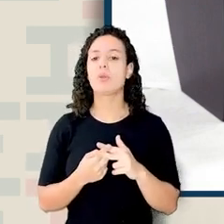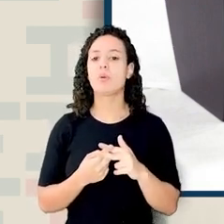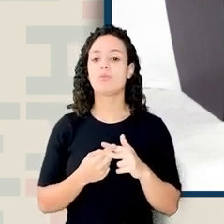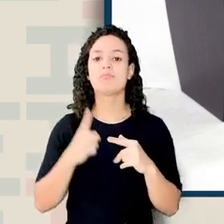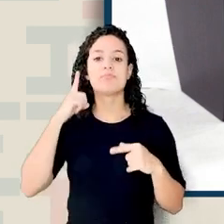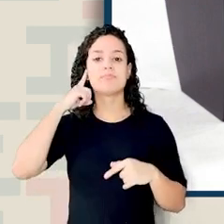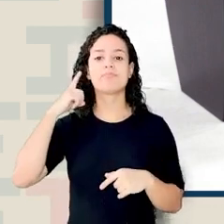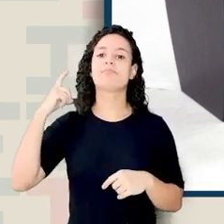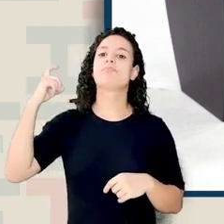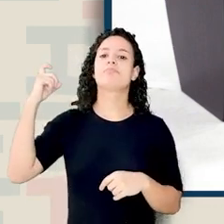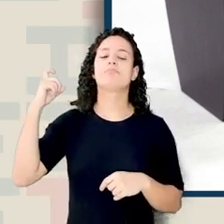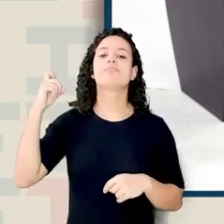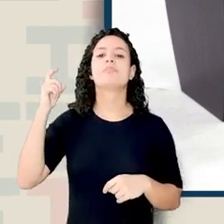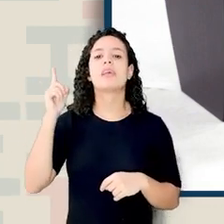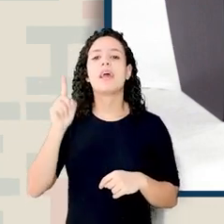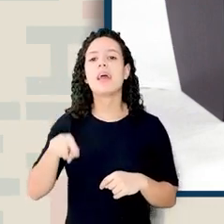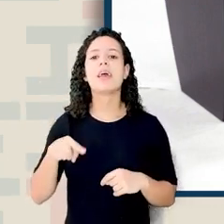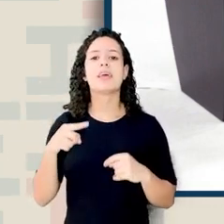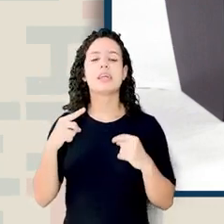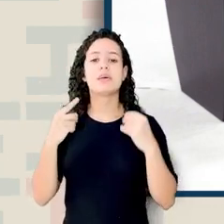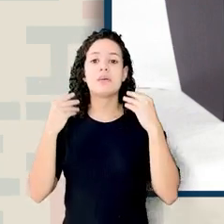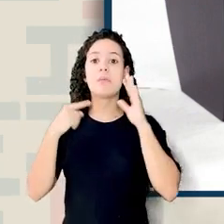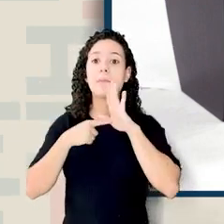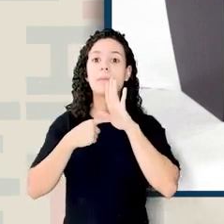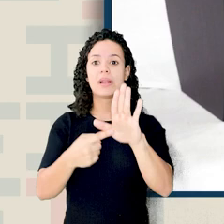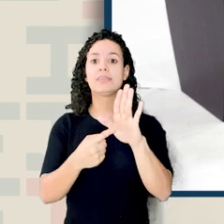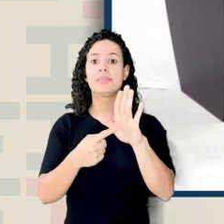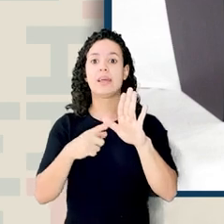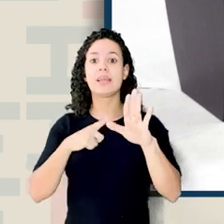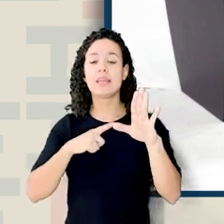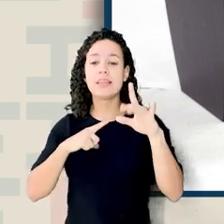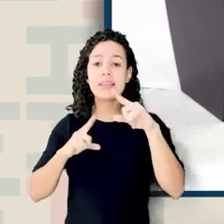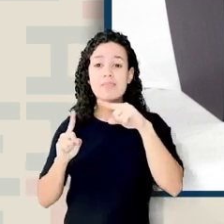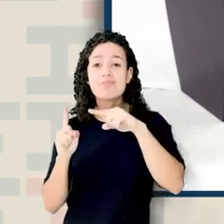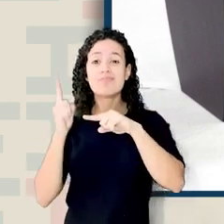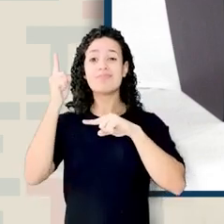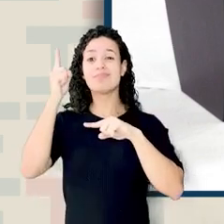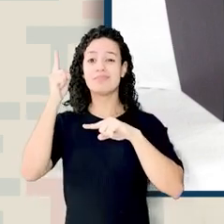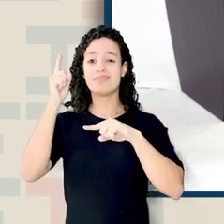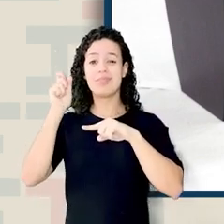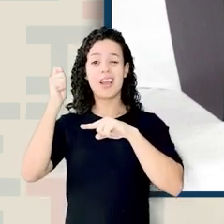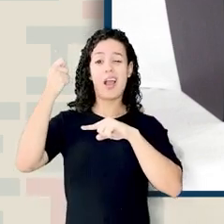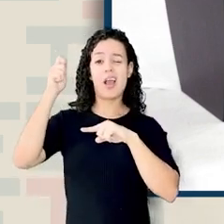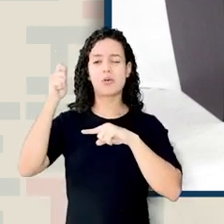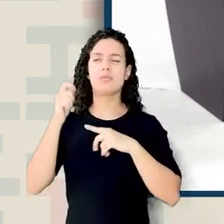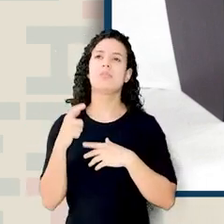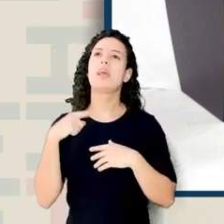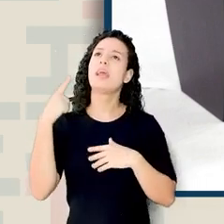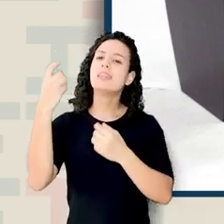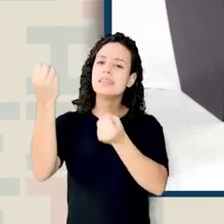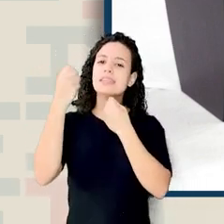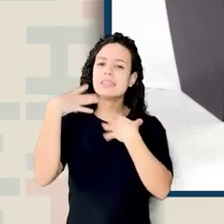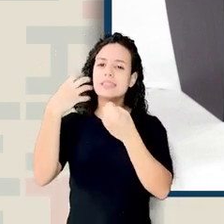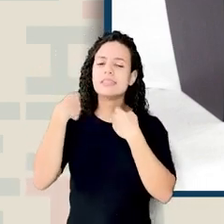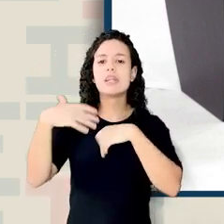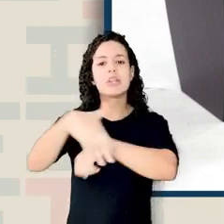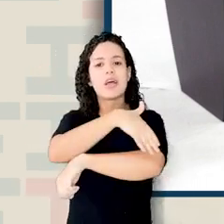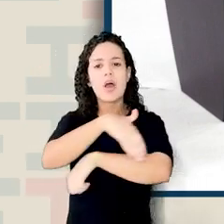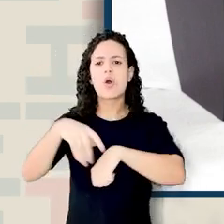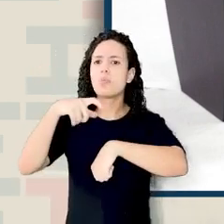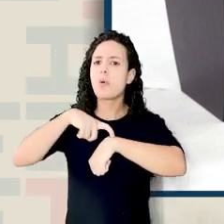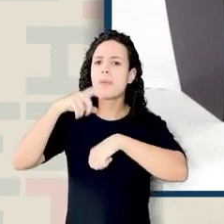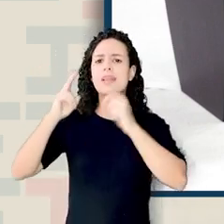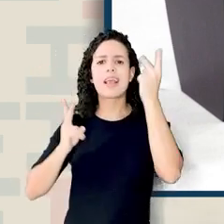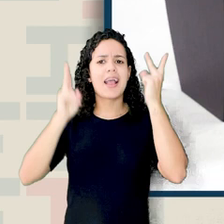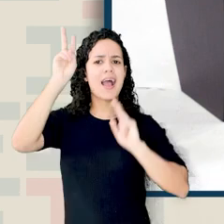som é poder deixar claro essas acentuações. E uma forma que ele nos ensinava em rua durante o